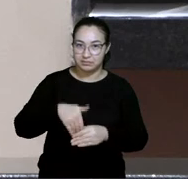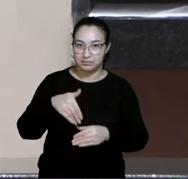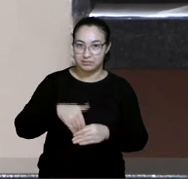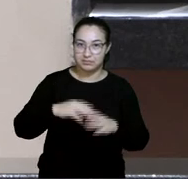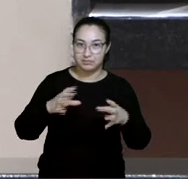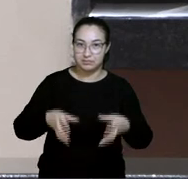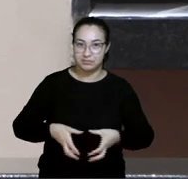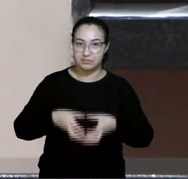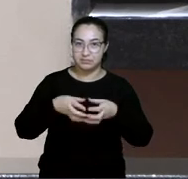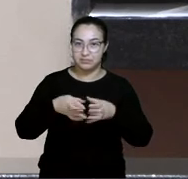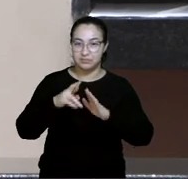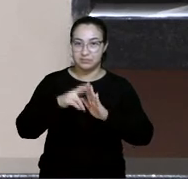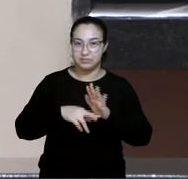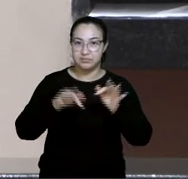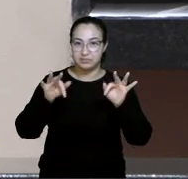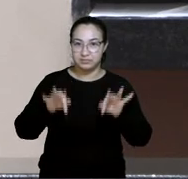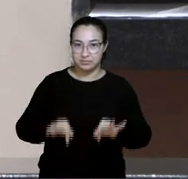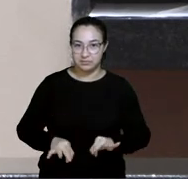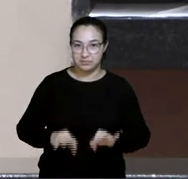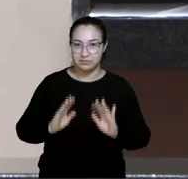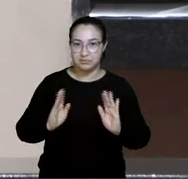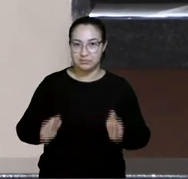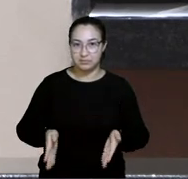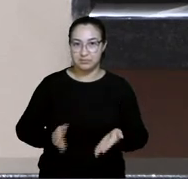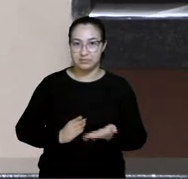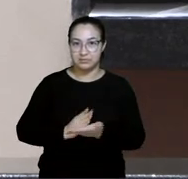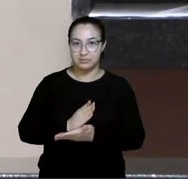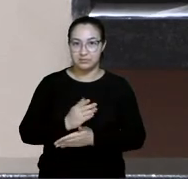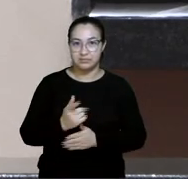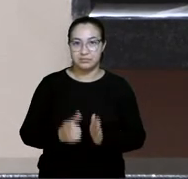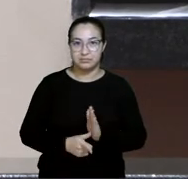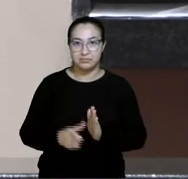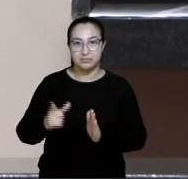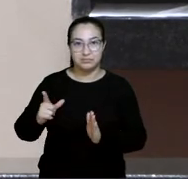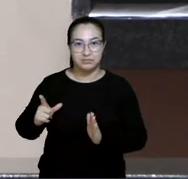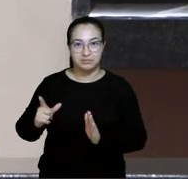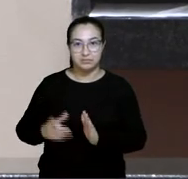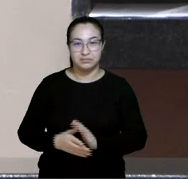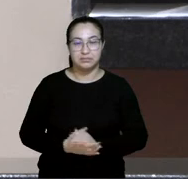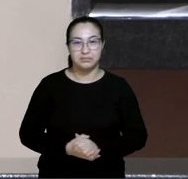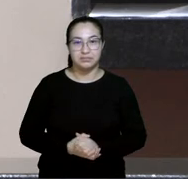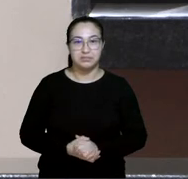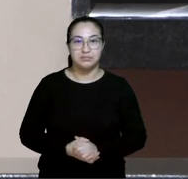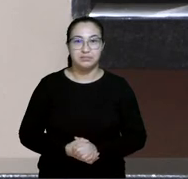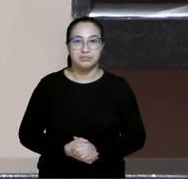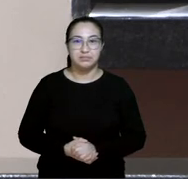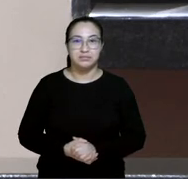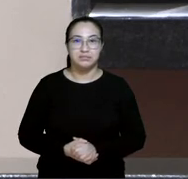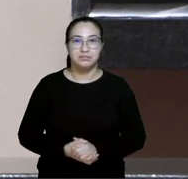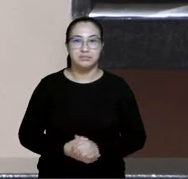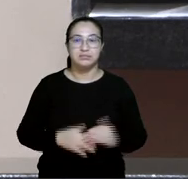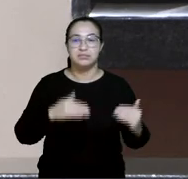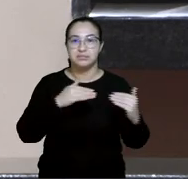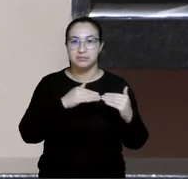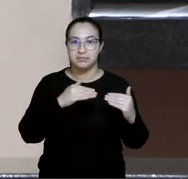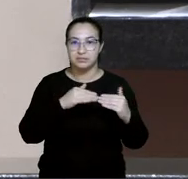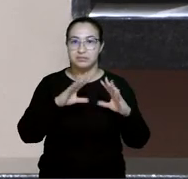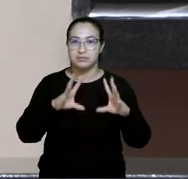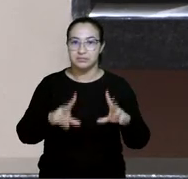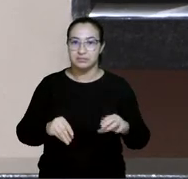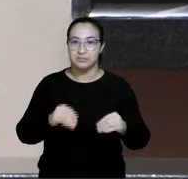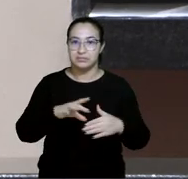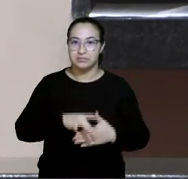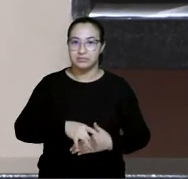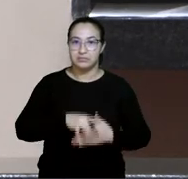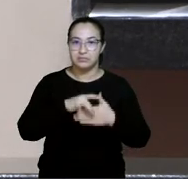redação final de todas as matérias que foram aprovadas na sessão anterior. Com o de acordo dos senhores líderes,